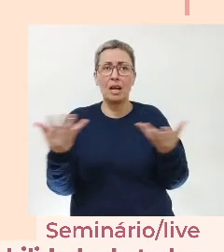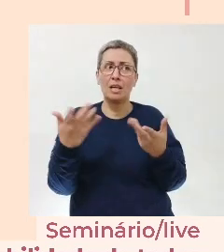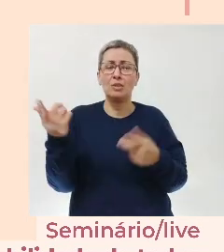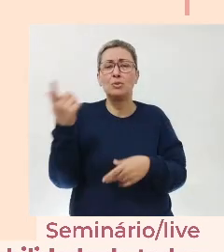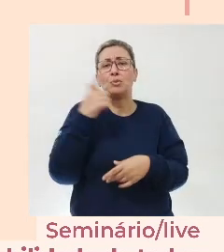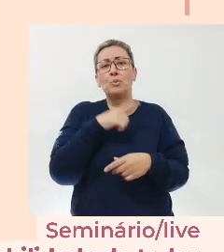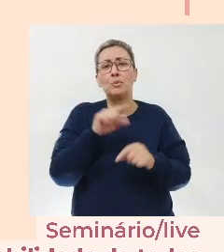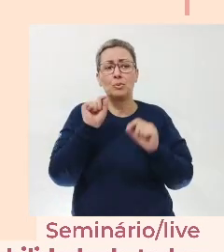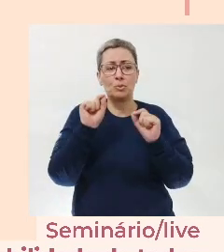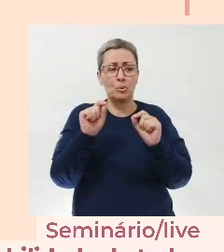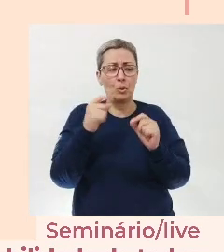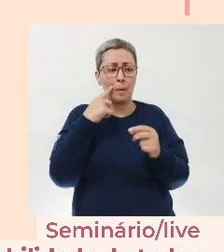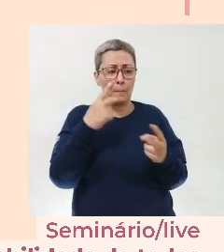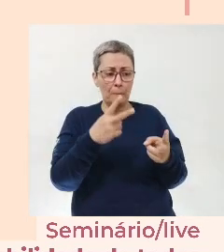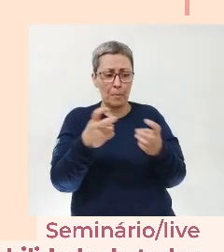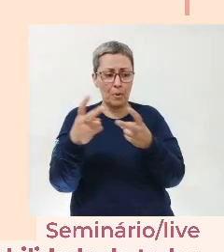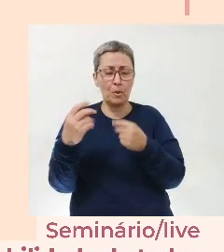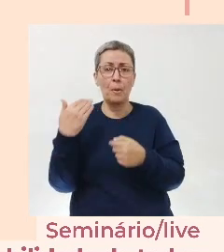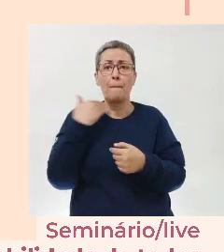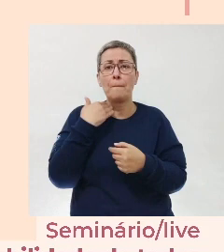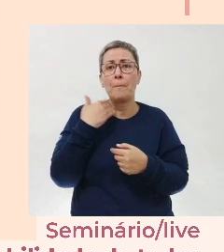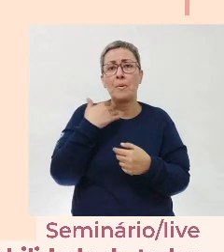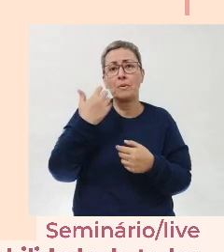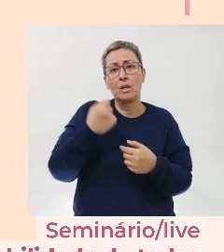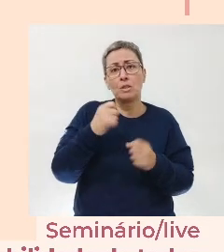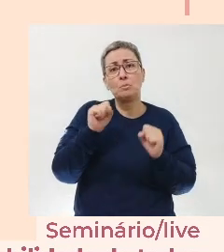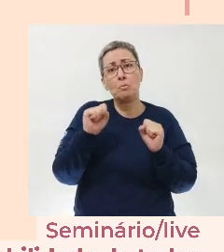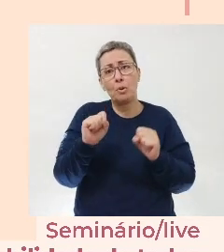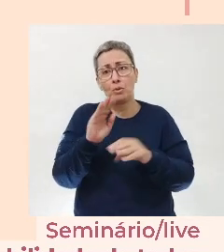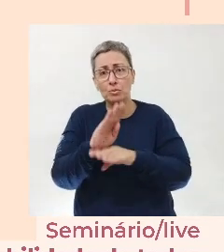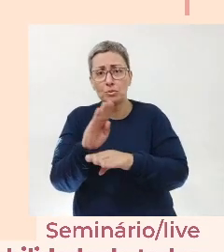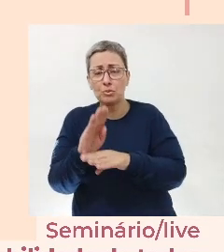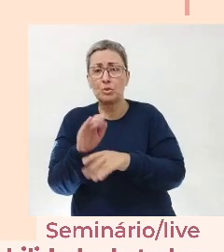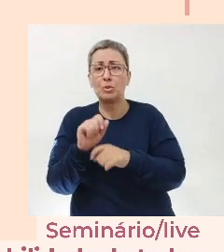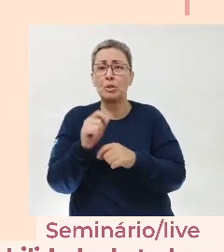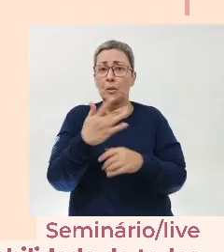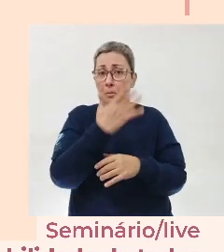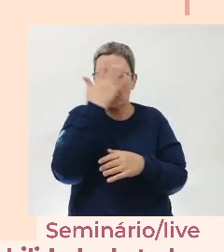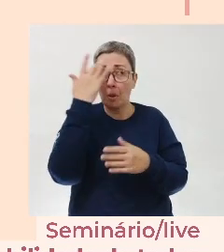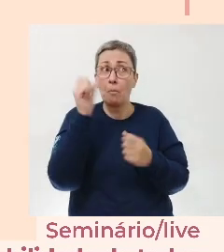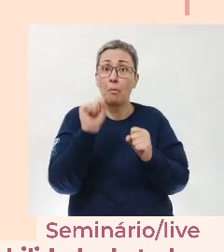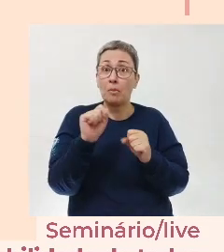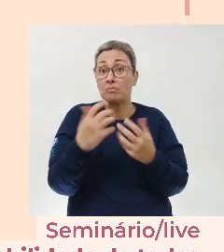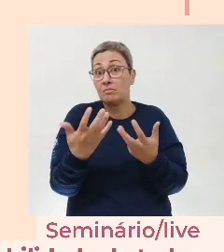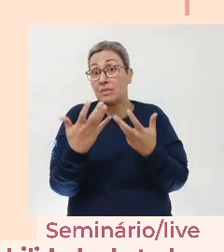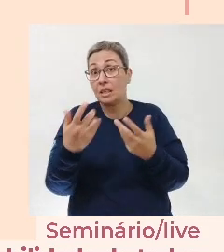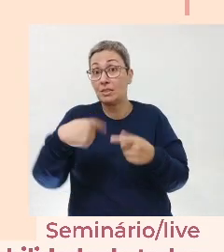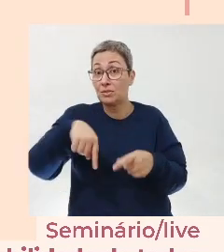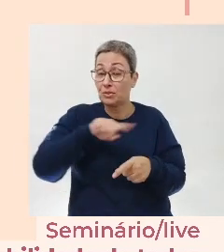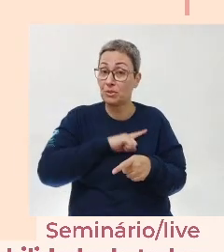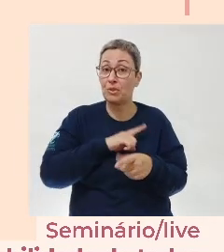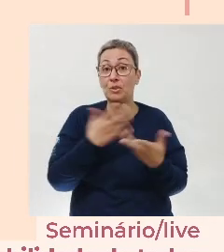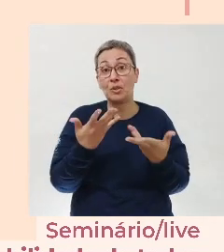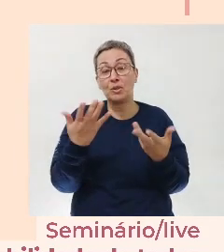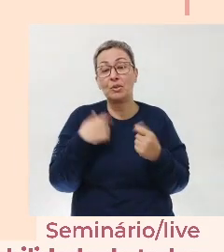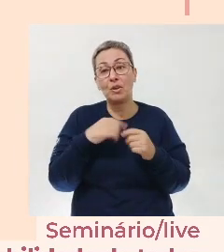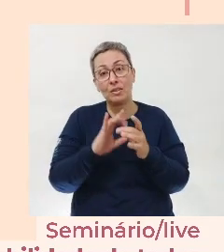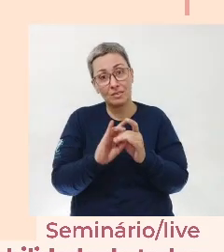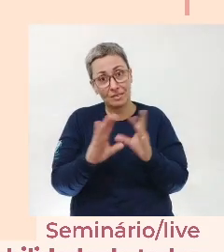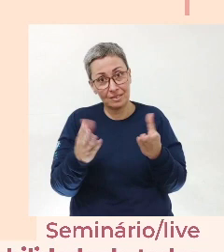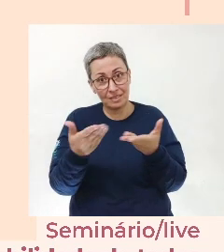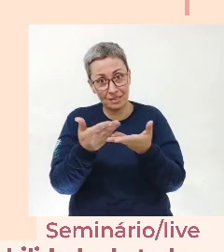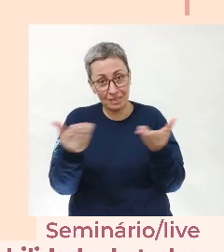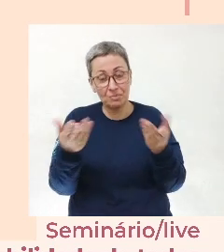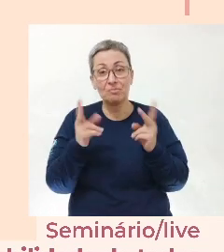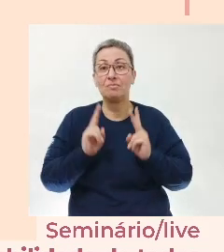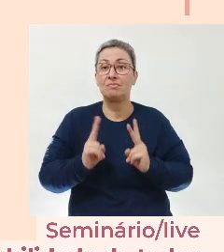a dona Gisele já contou o caso dela. E eu acho que aí a gente consegue ver o que o banco de leite pode fazer e o que os usuários